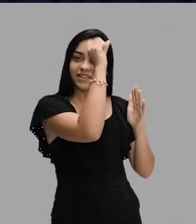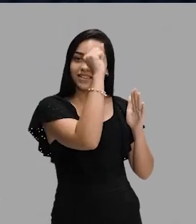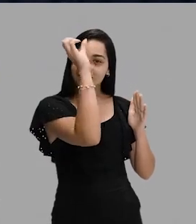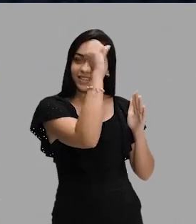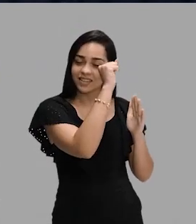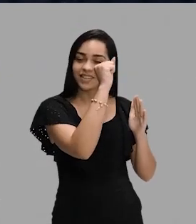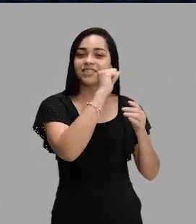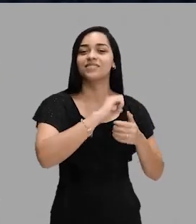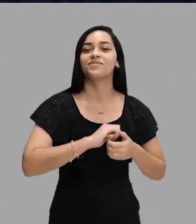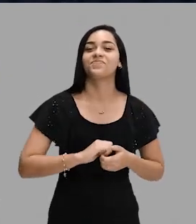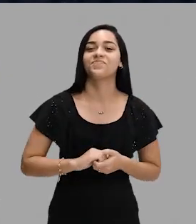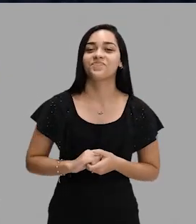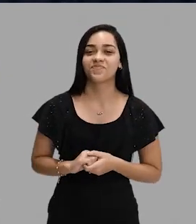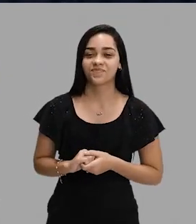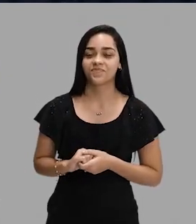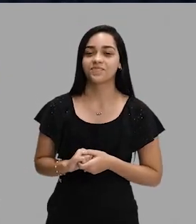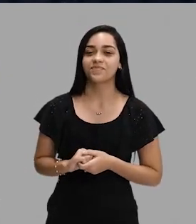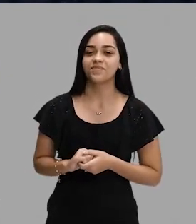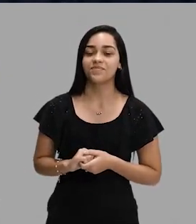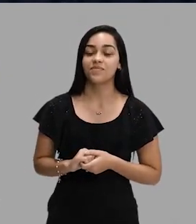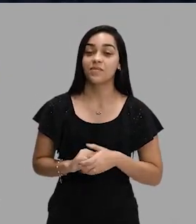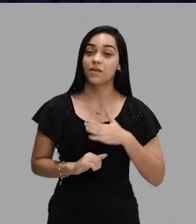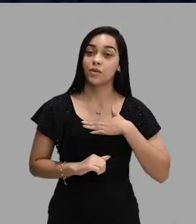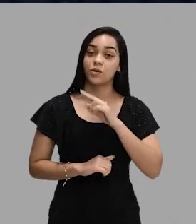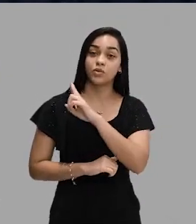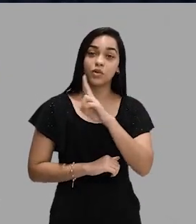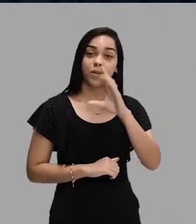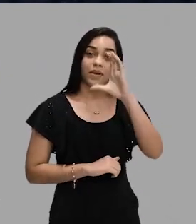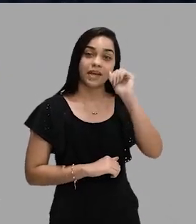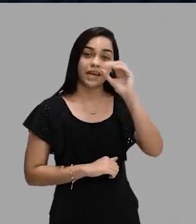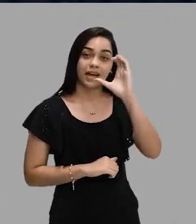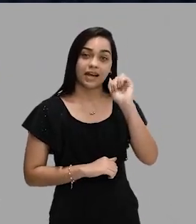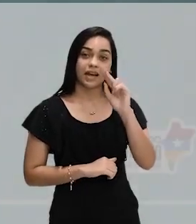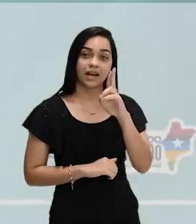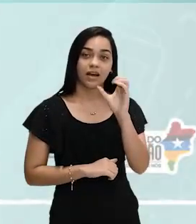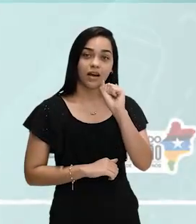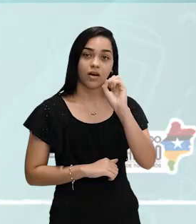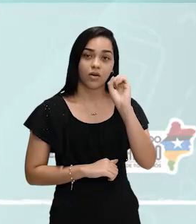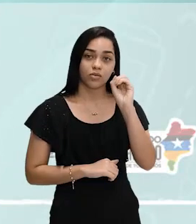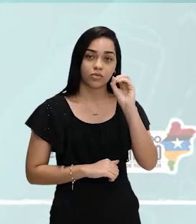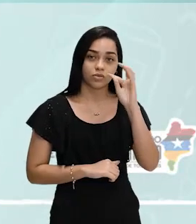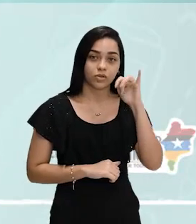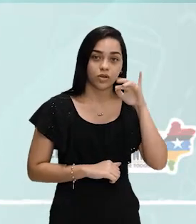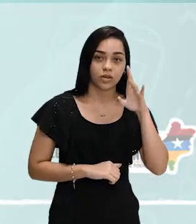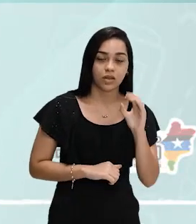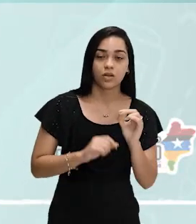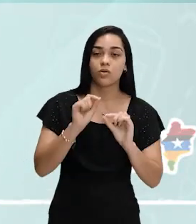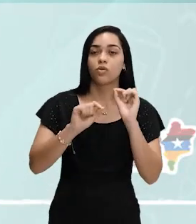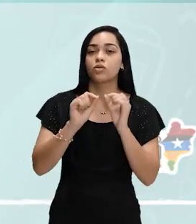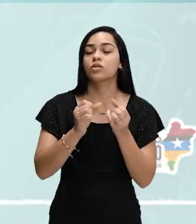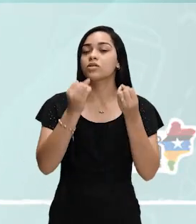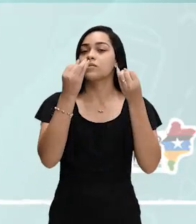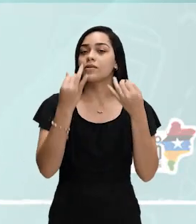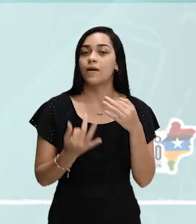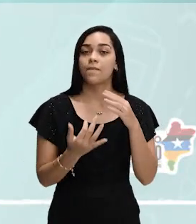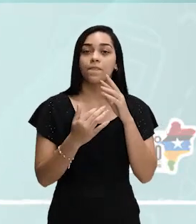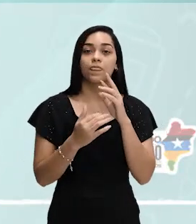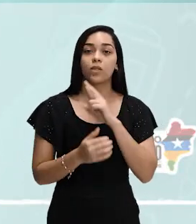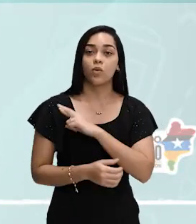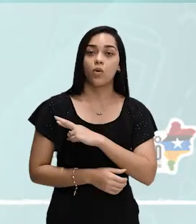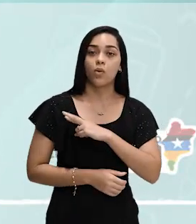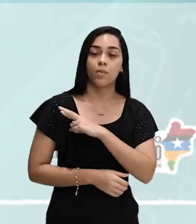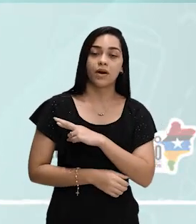Aprendendo. Fica em casa aprendendo. Eu sou a professora Cacau Sotero e hoje nós vamos falar do romance indianista,